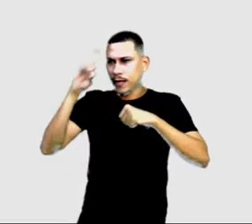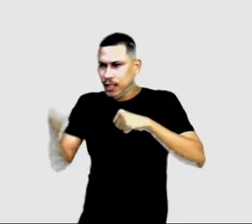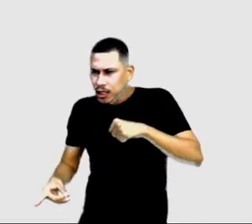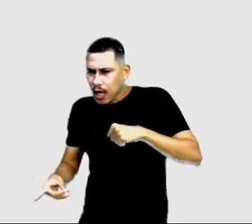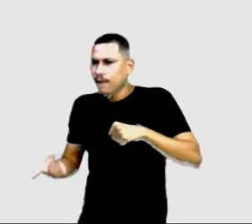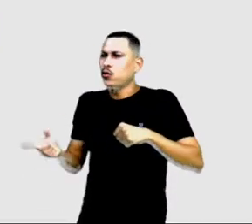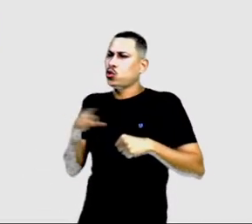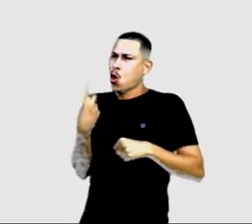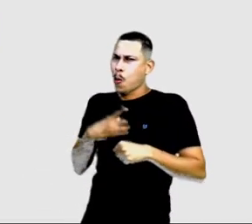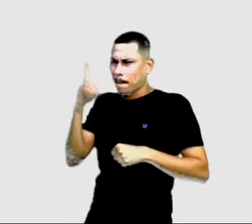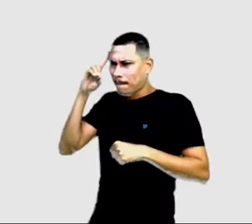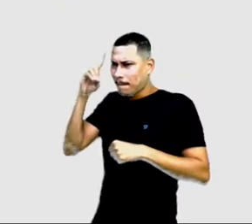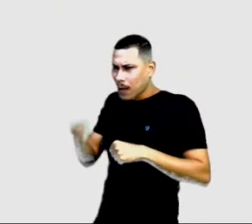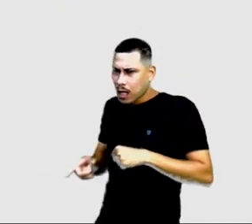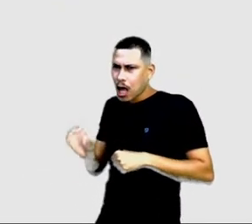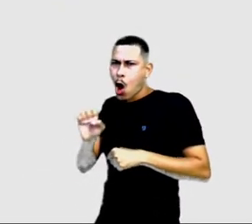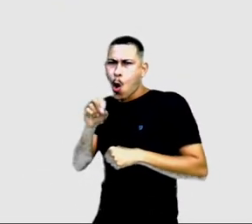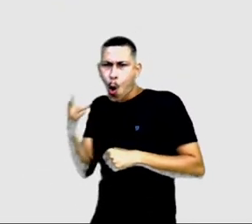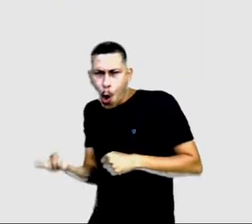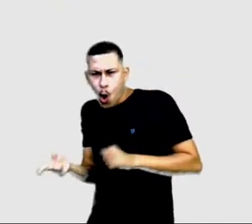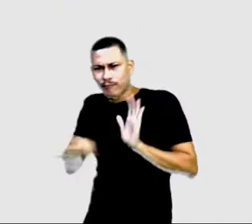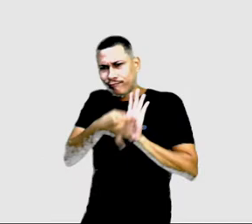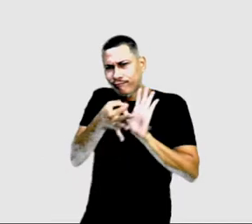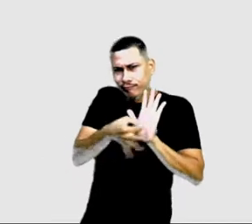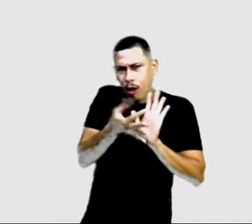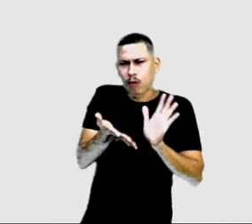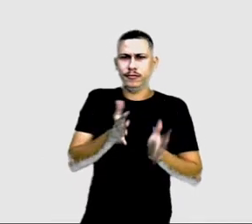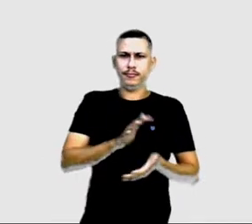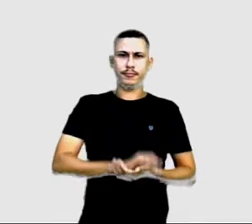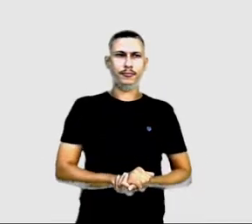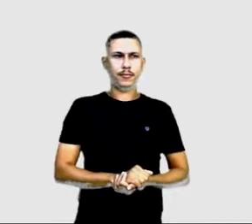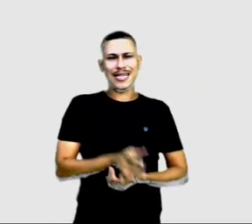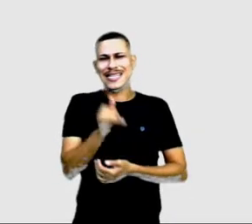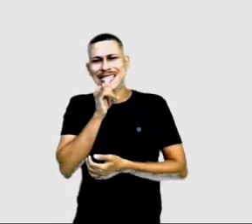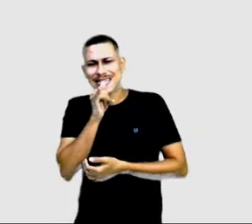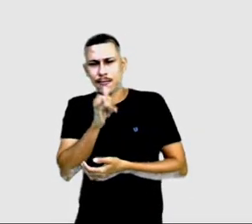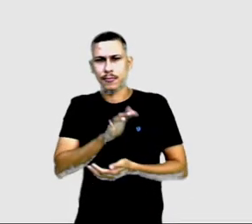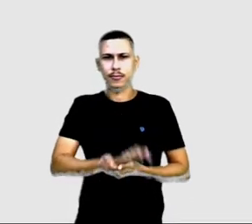pedido ou uma sugestão. Vamos ver alguns exemplos.